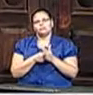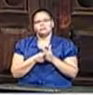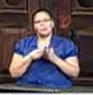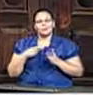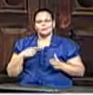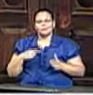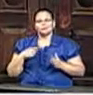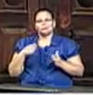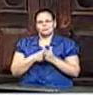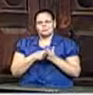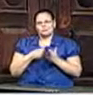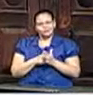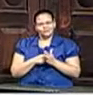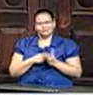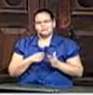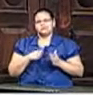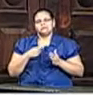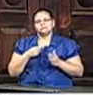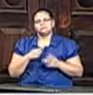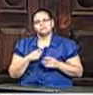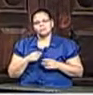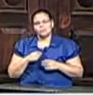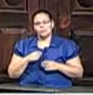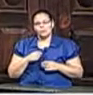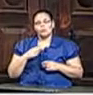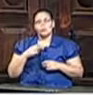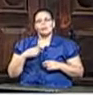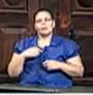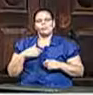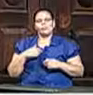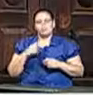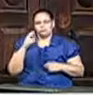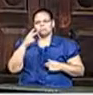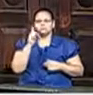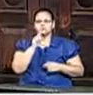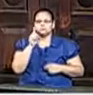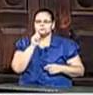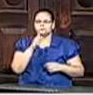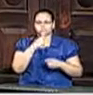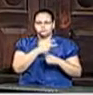foi uma luta muito grande e foi vitoriosa.